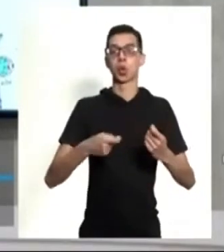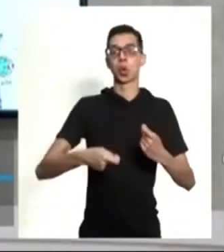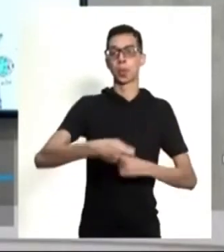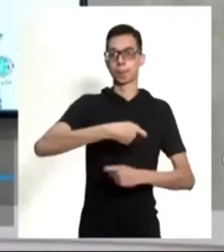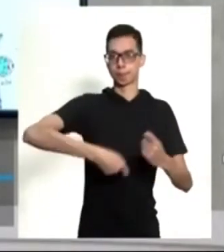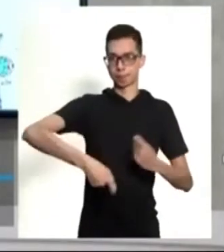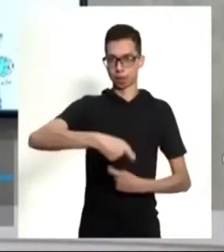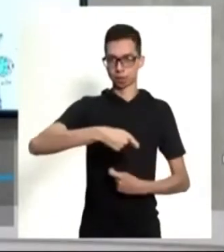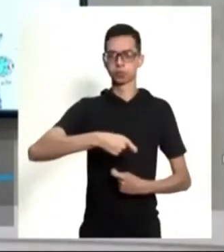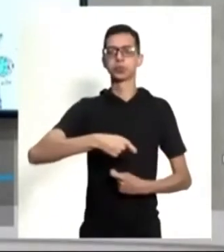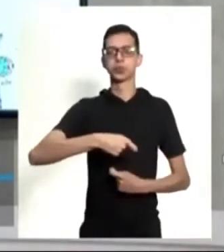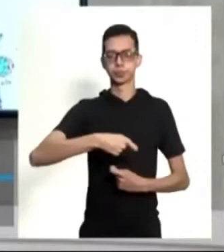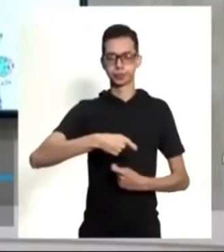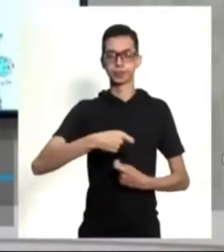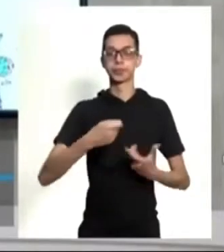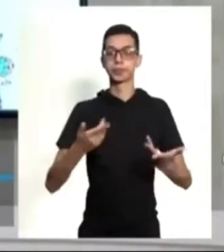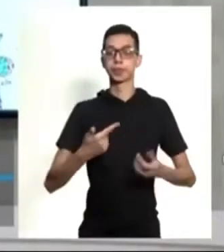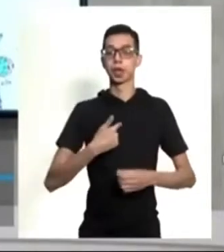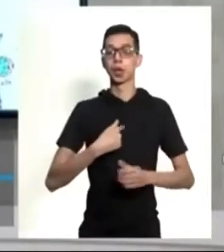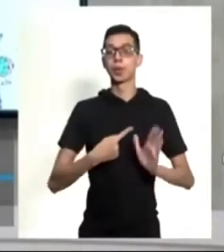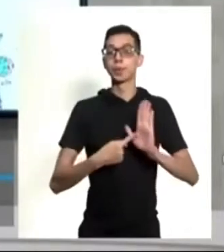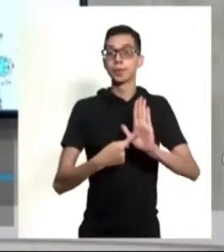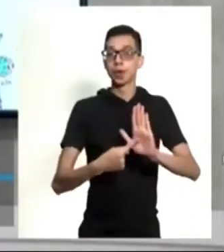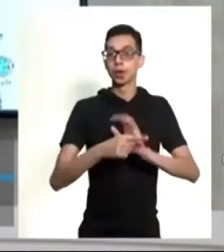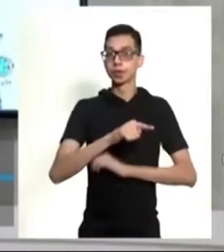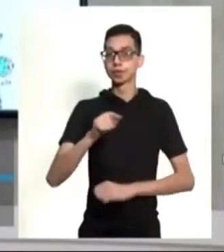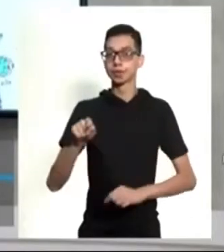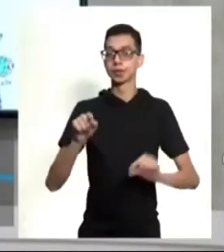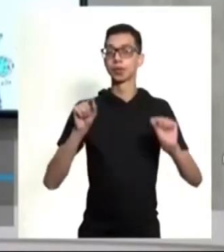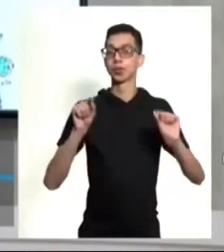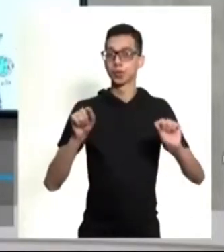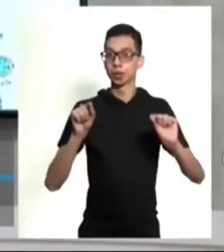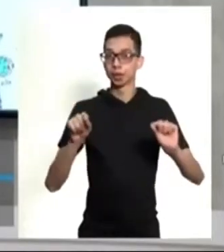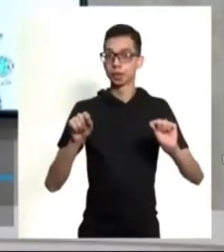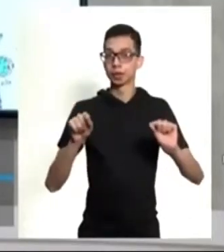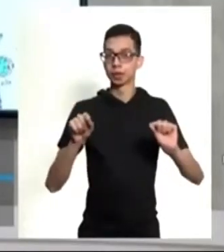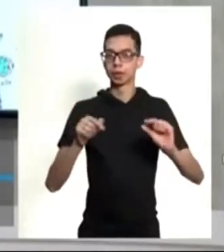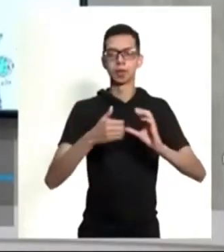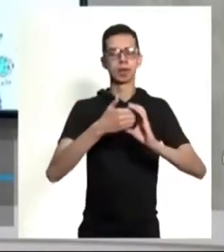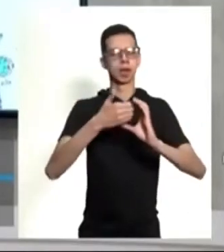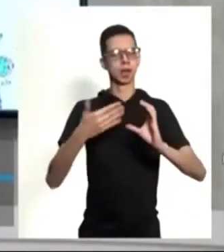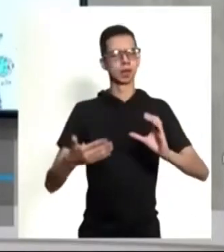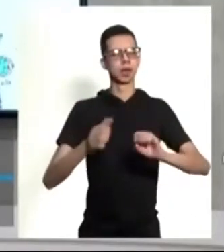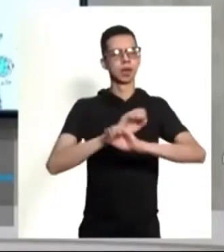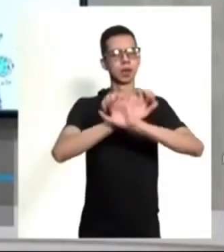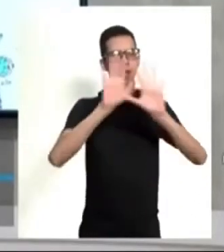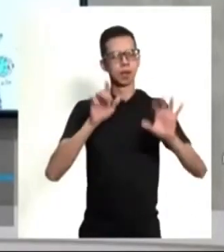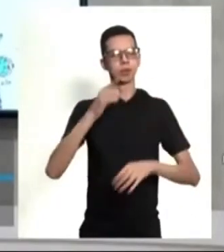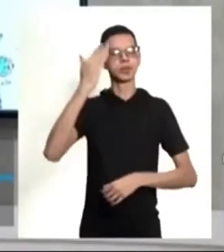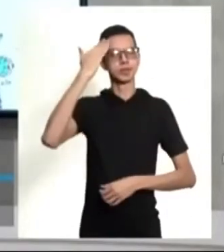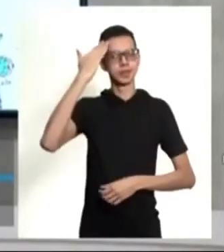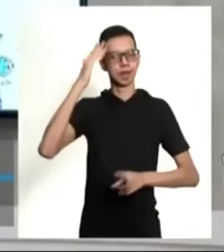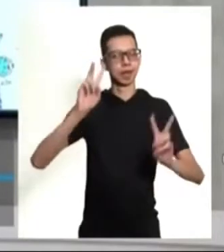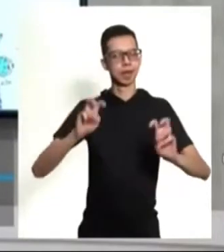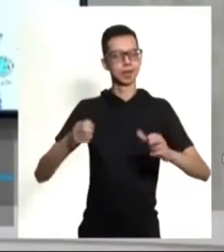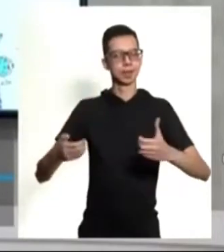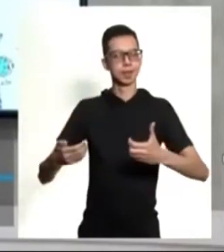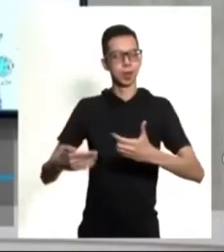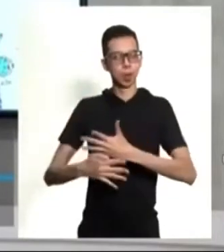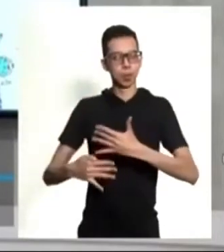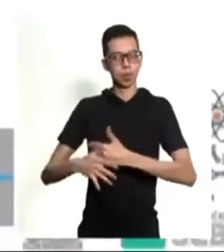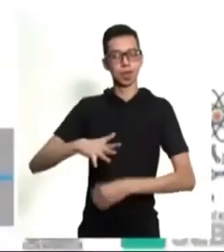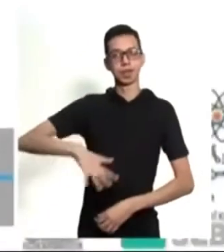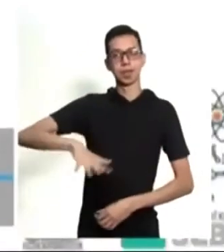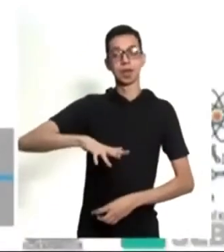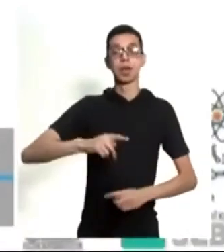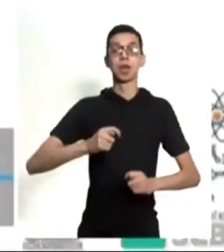aos serviços. Então, eu estou destacando aqui que, como característica muito evidente das áreas urbanas, a economia das áreas